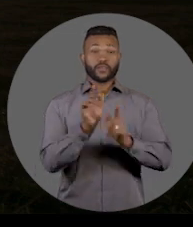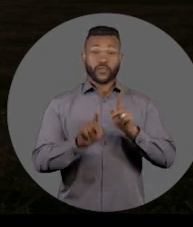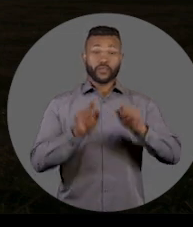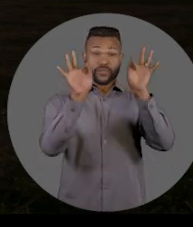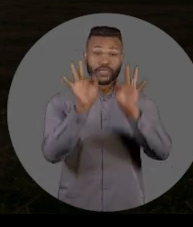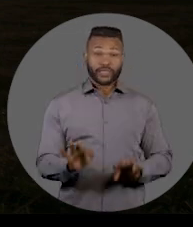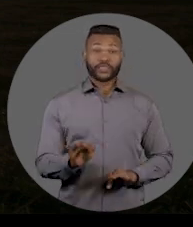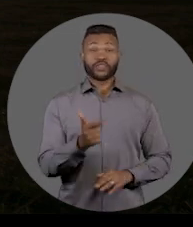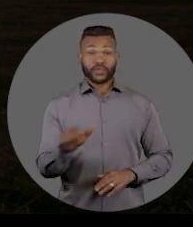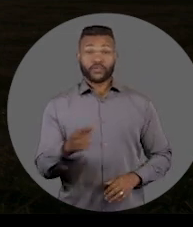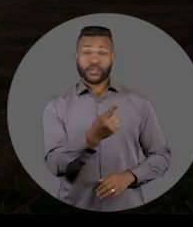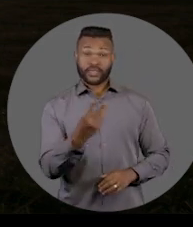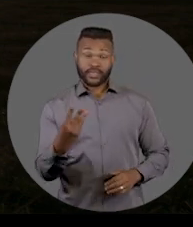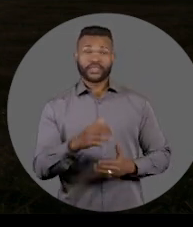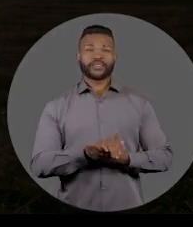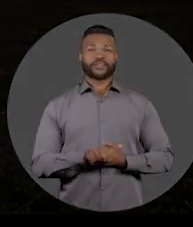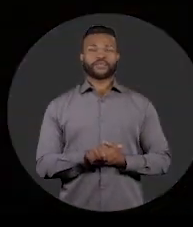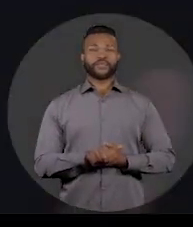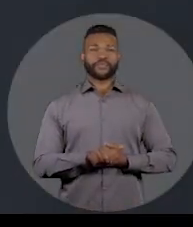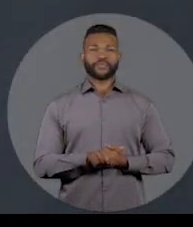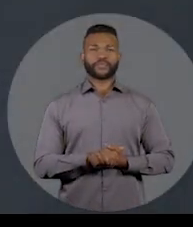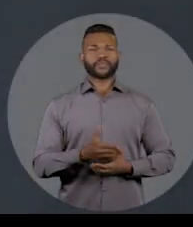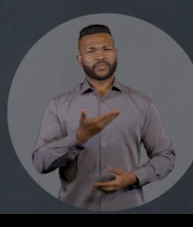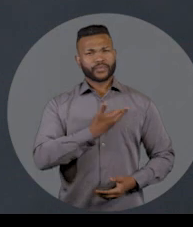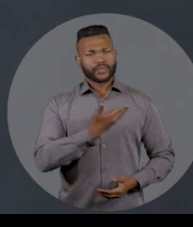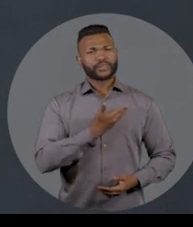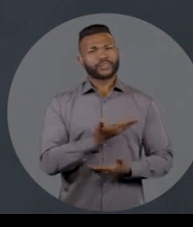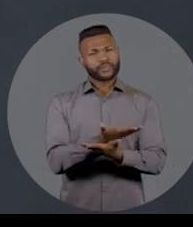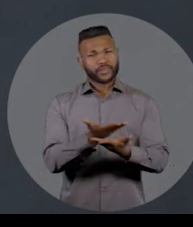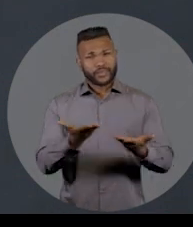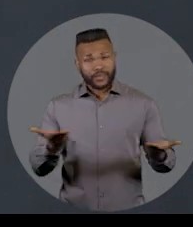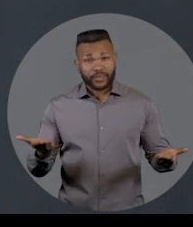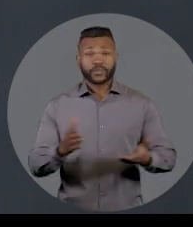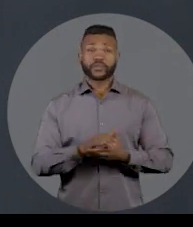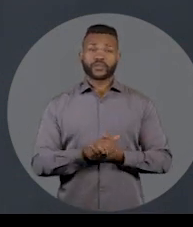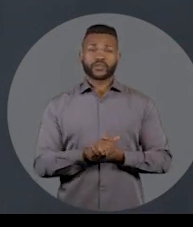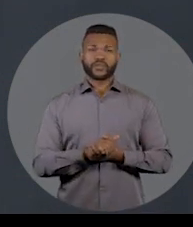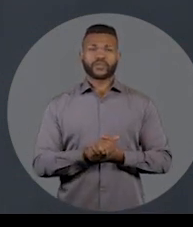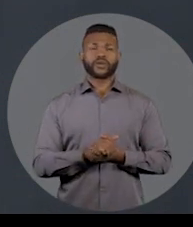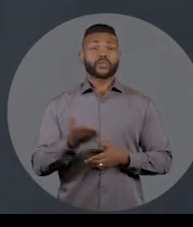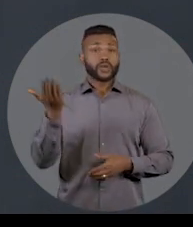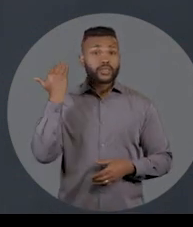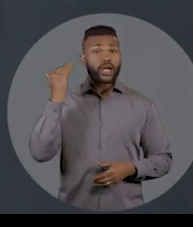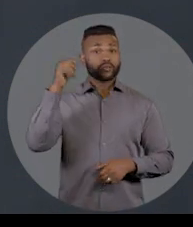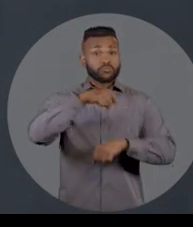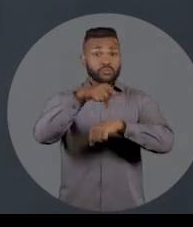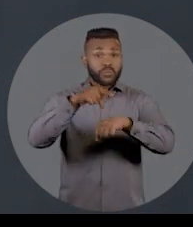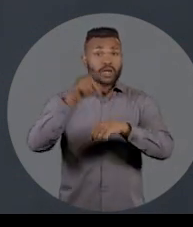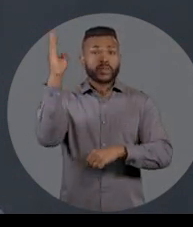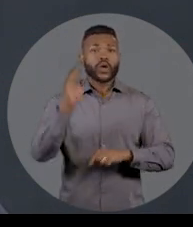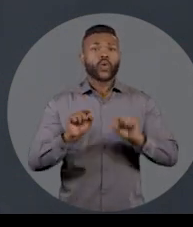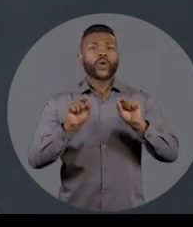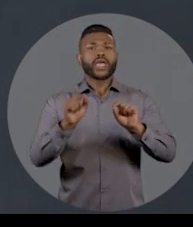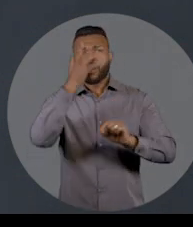Coligação O Povo Feliz de Novo, 13. Minhas amigas e meus amigos, nós fizemos um país em